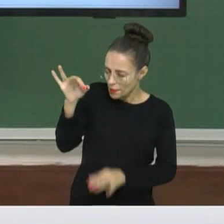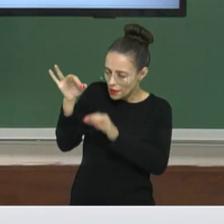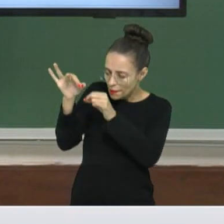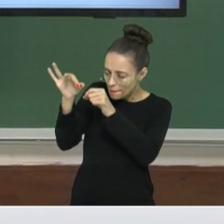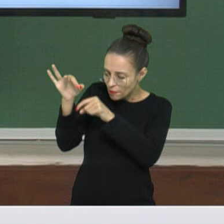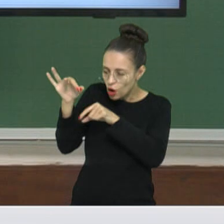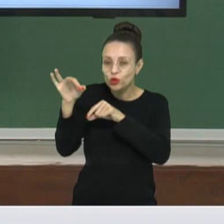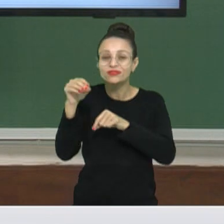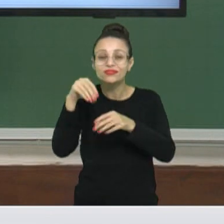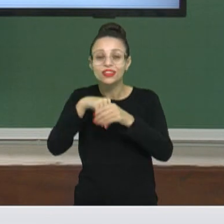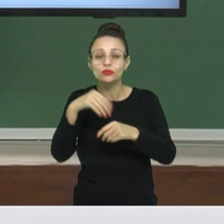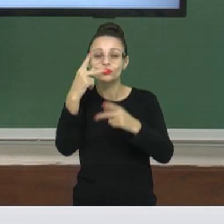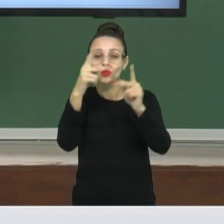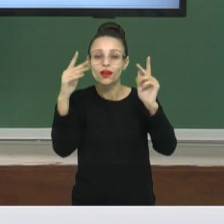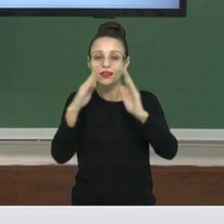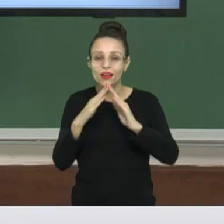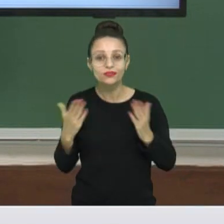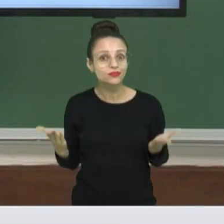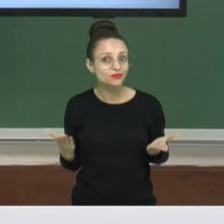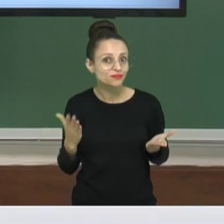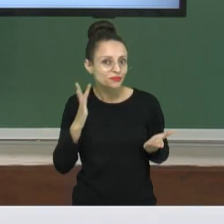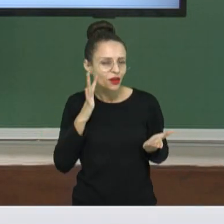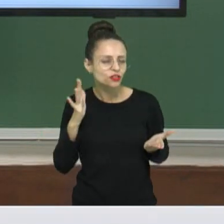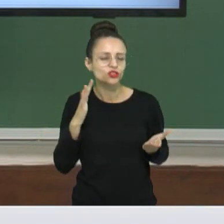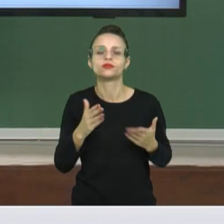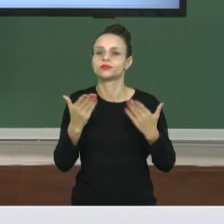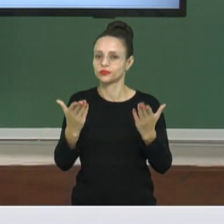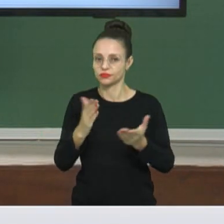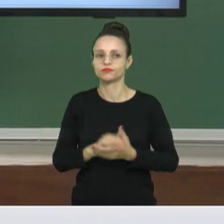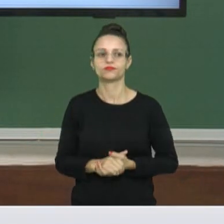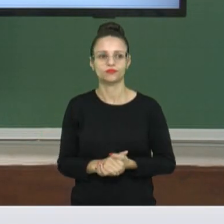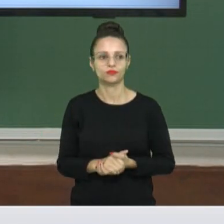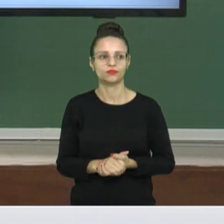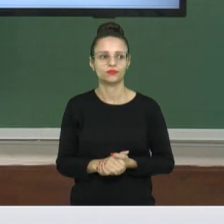lá dentro da sua casa, na sua cozinha? Pois então.